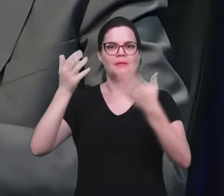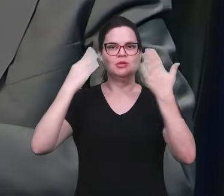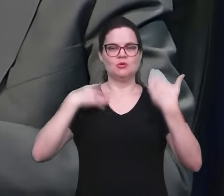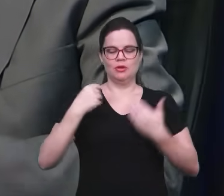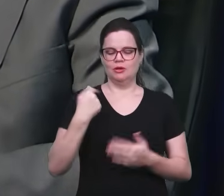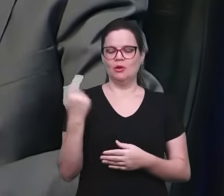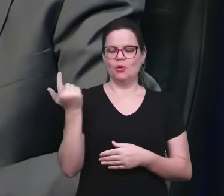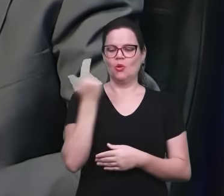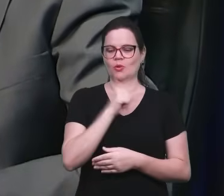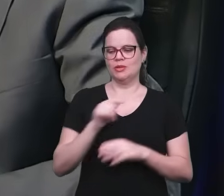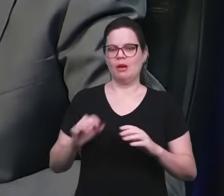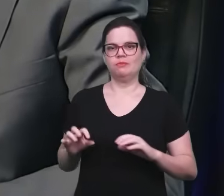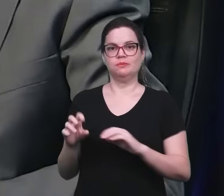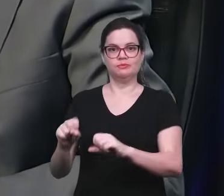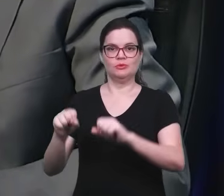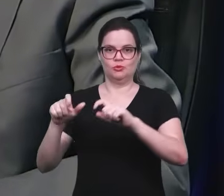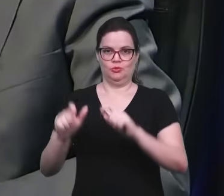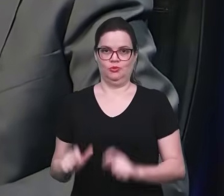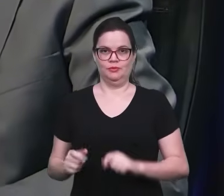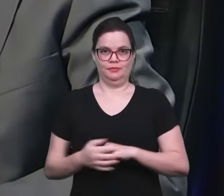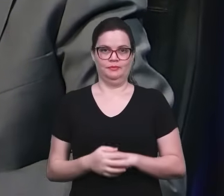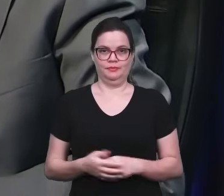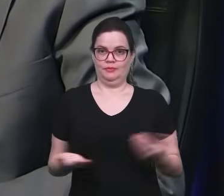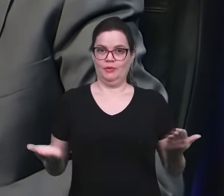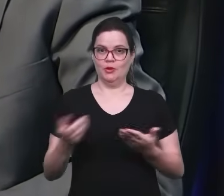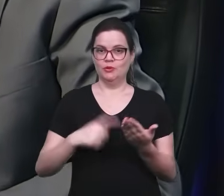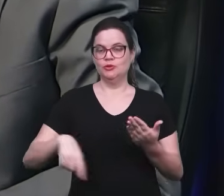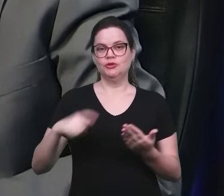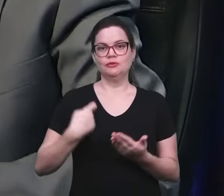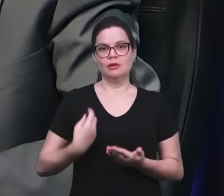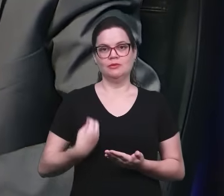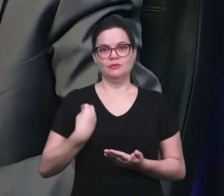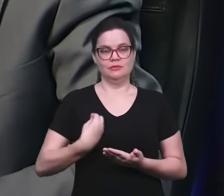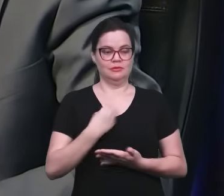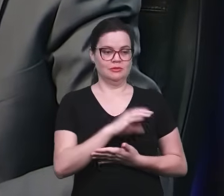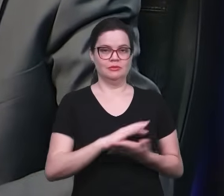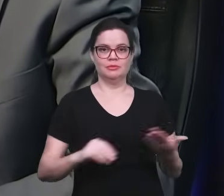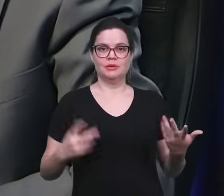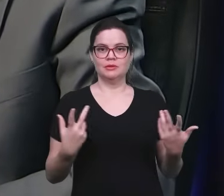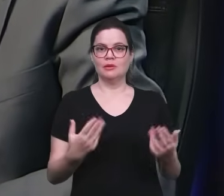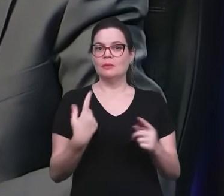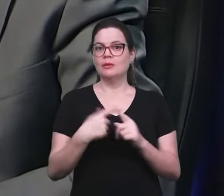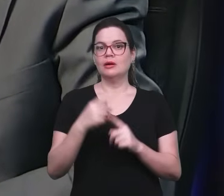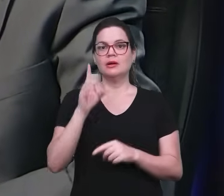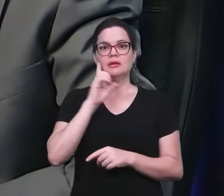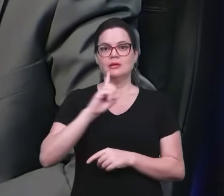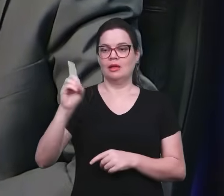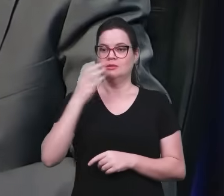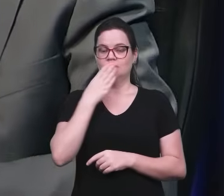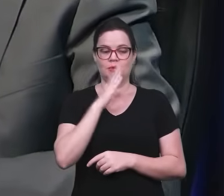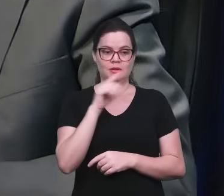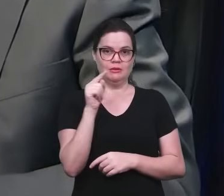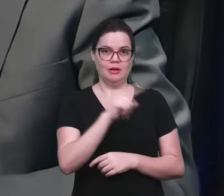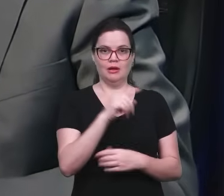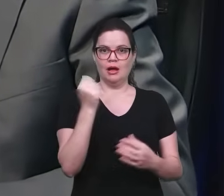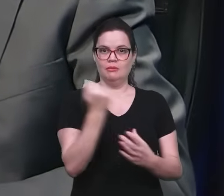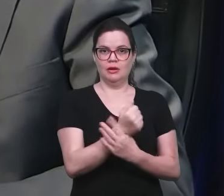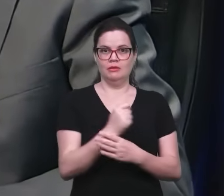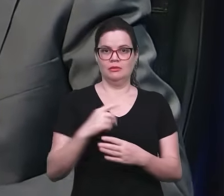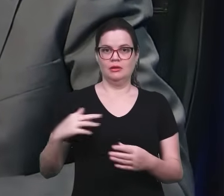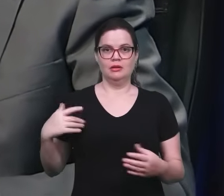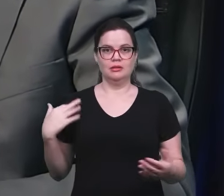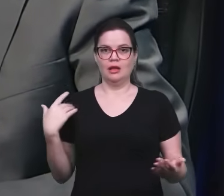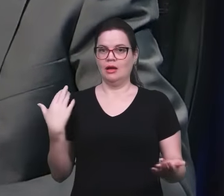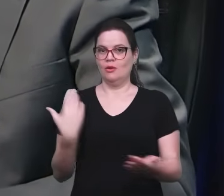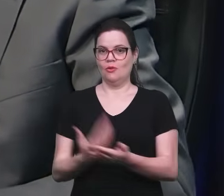Abraão nos alcança hoje, no momento que estamos, porque essa promessa de Deus para ele era que alcançasse